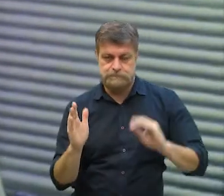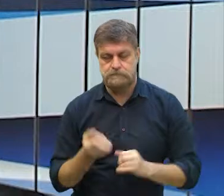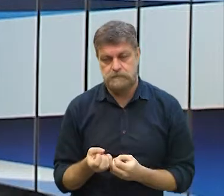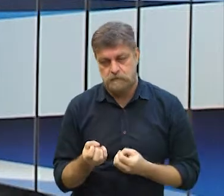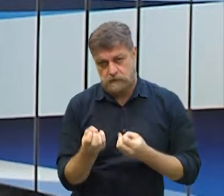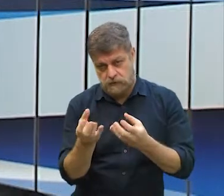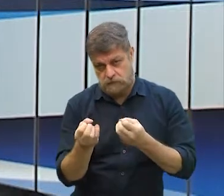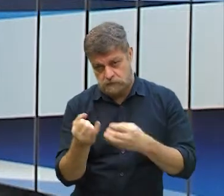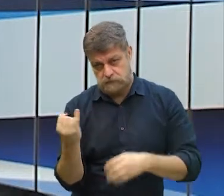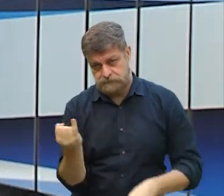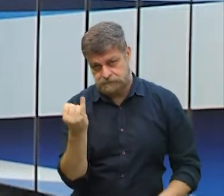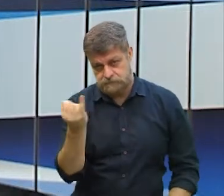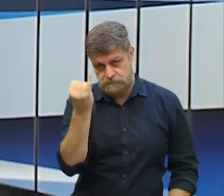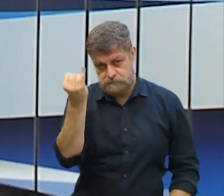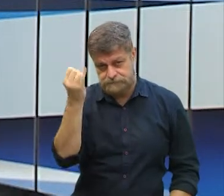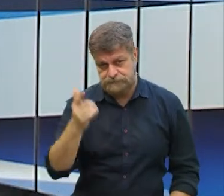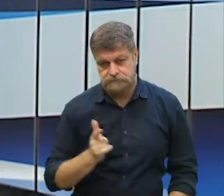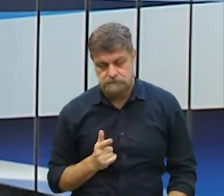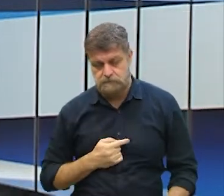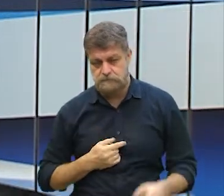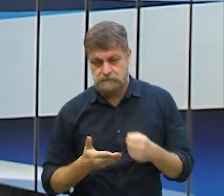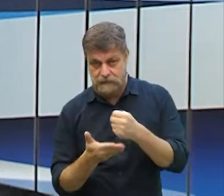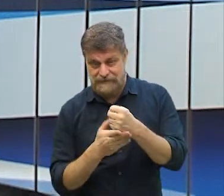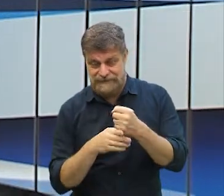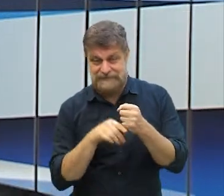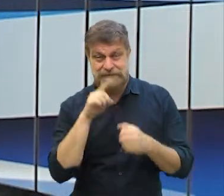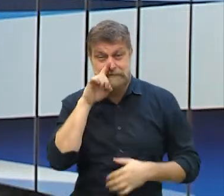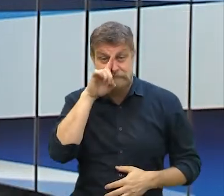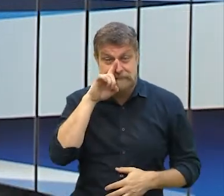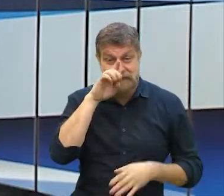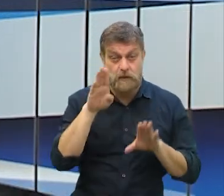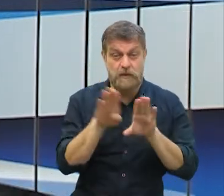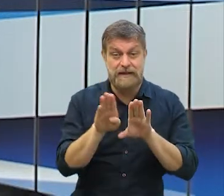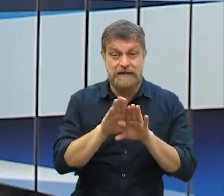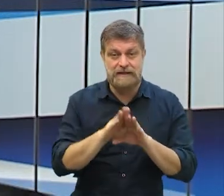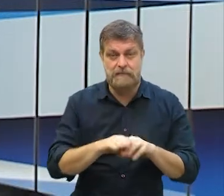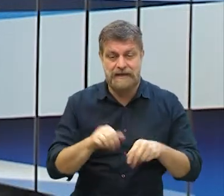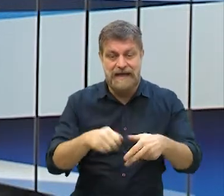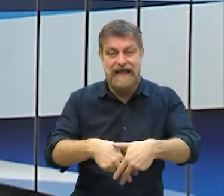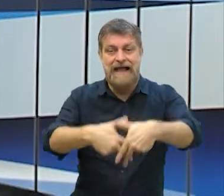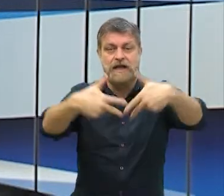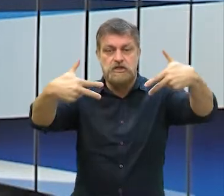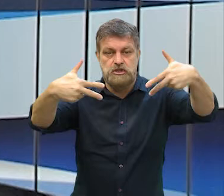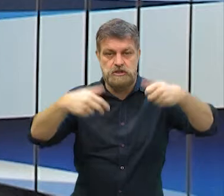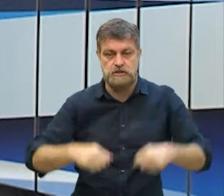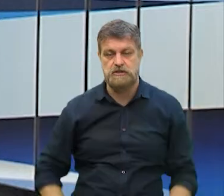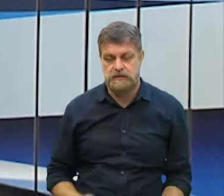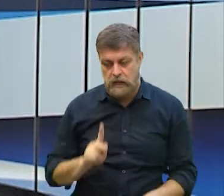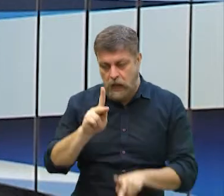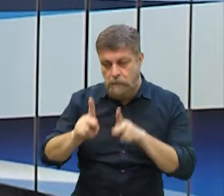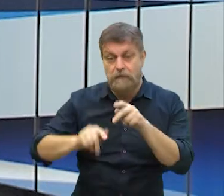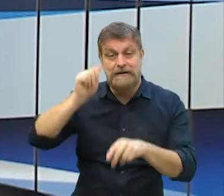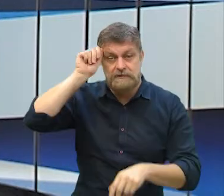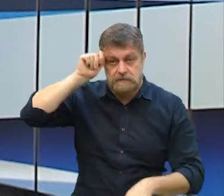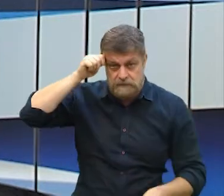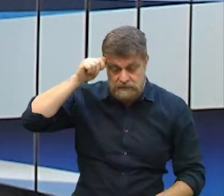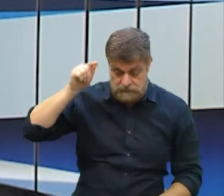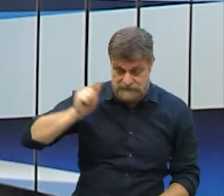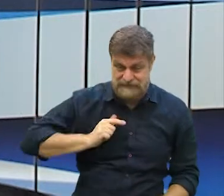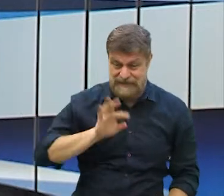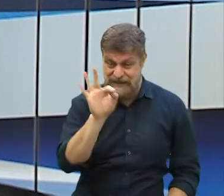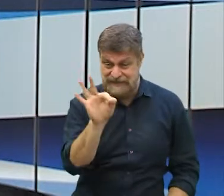também. Então, informações importantes, então, em relação a fatores de risco e até questão de etnia, né, com a população